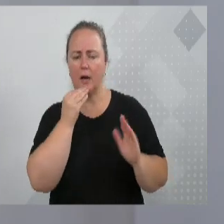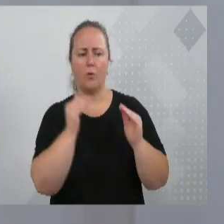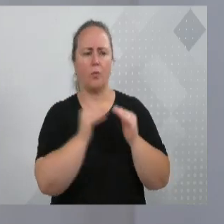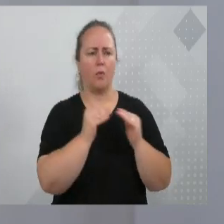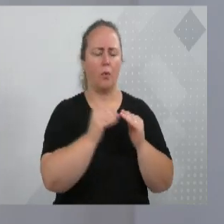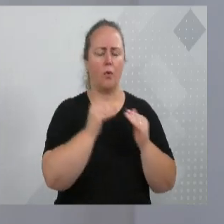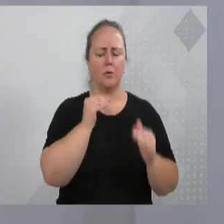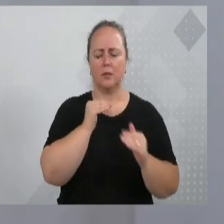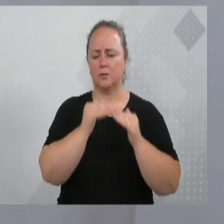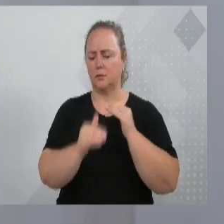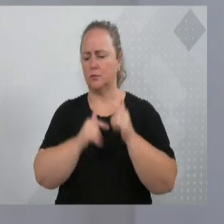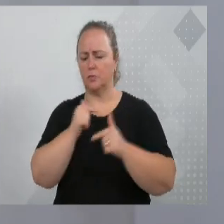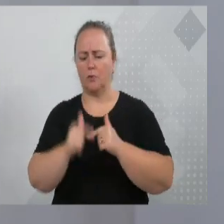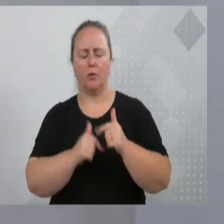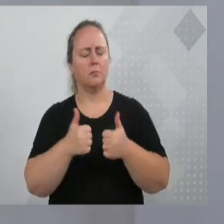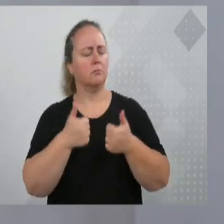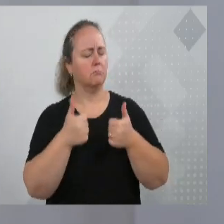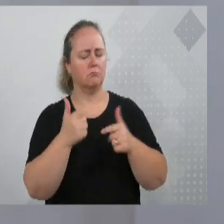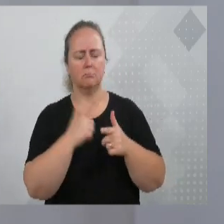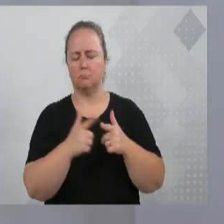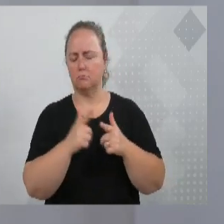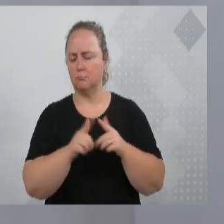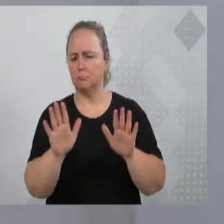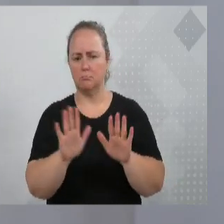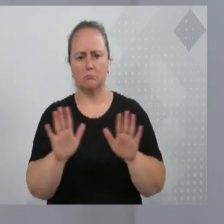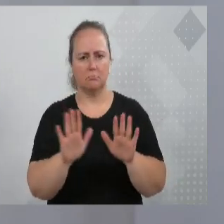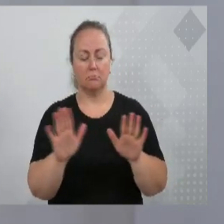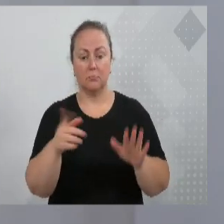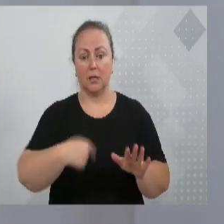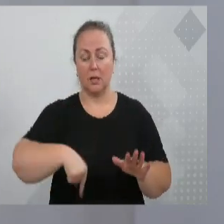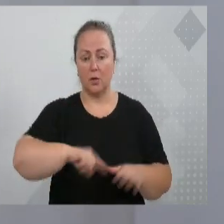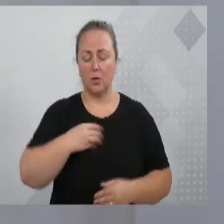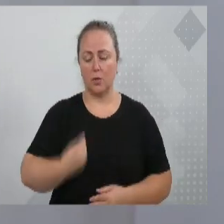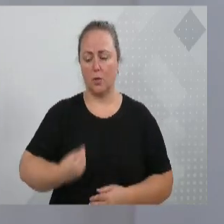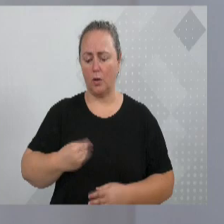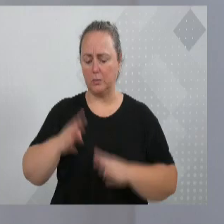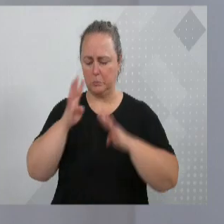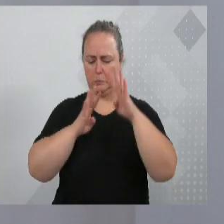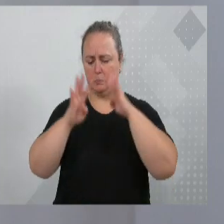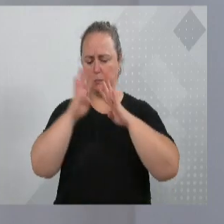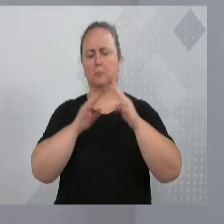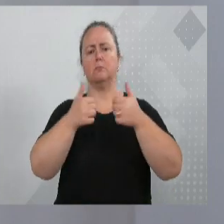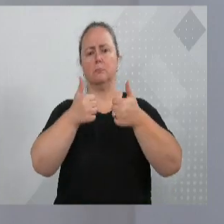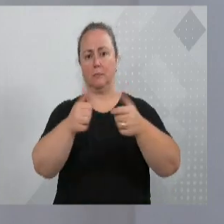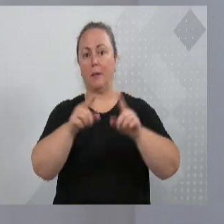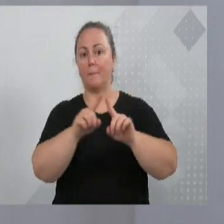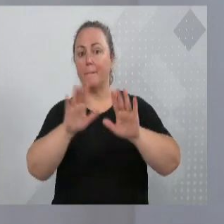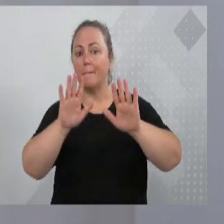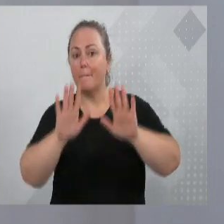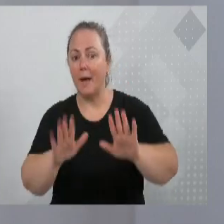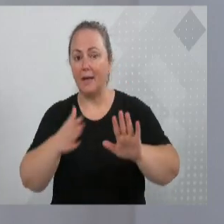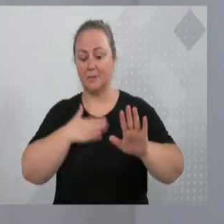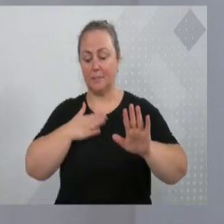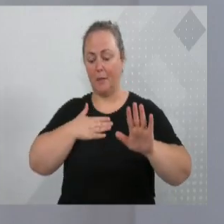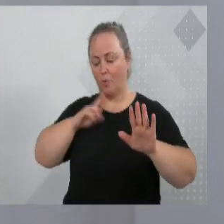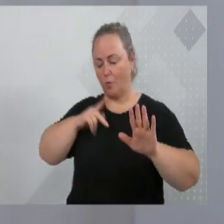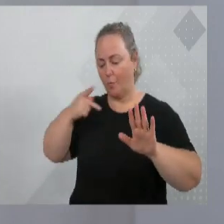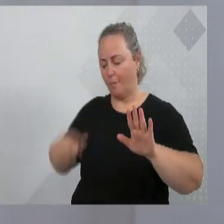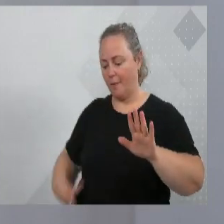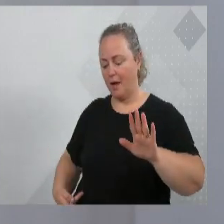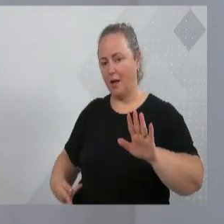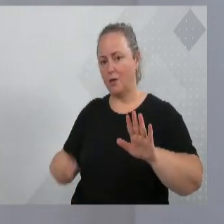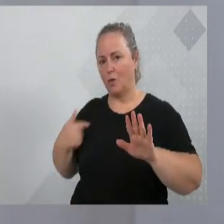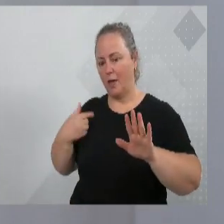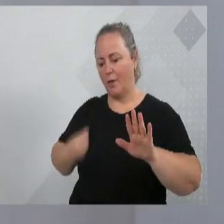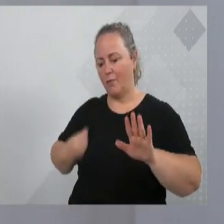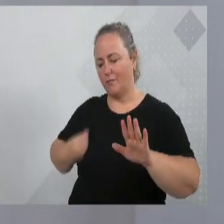discordar dos nossos trabalhos estamos aqui né estamos à mercê também das críticas Mas a nossa condição humana a nossa sexualidade não tá